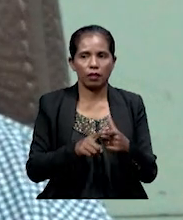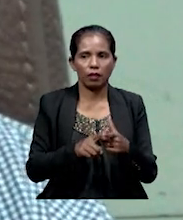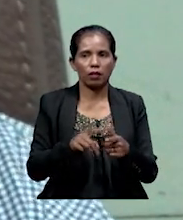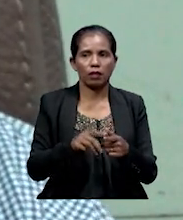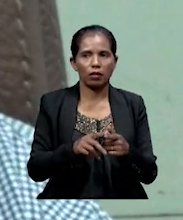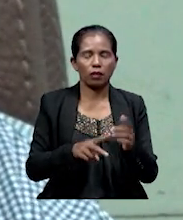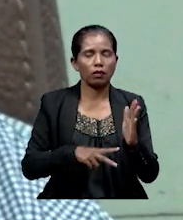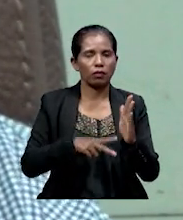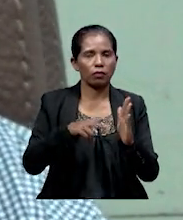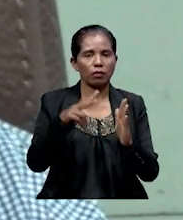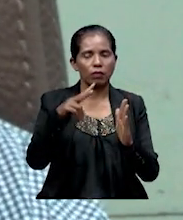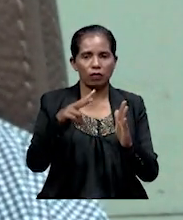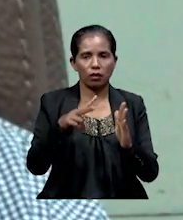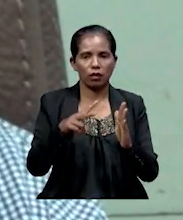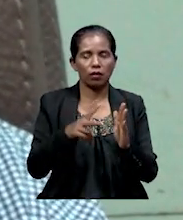é latuir